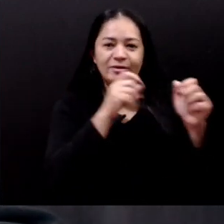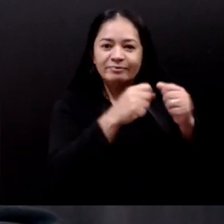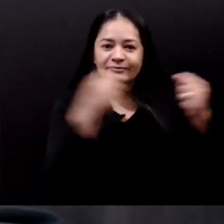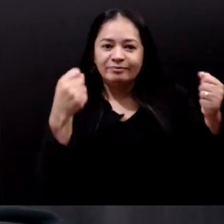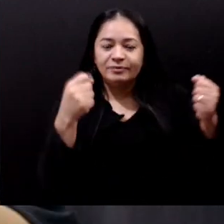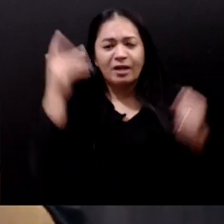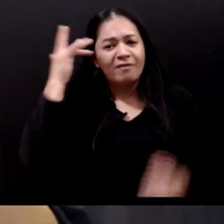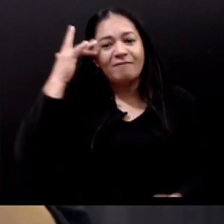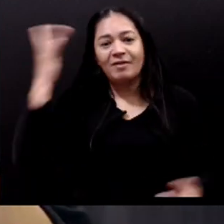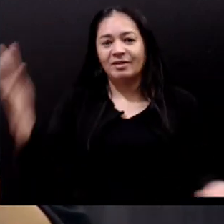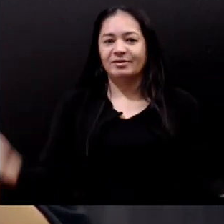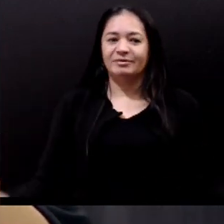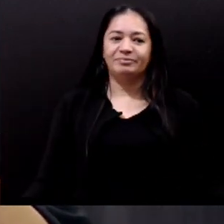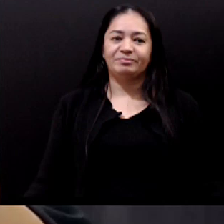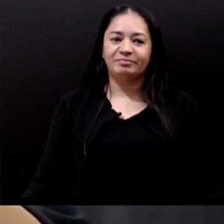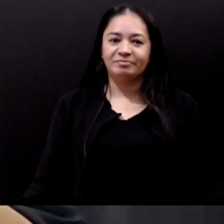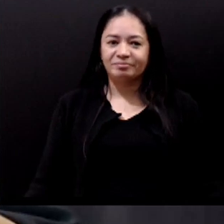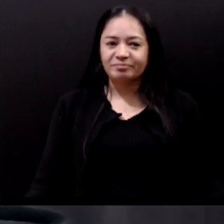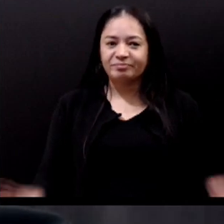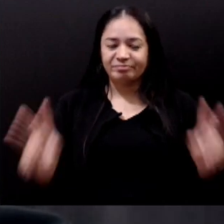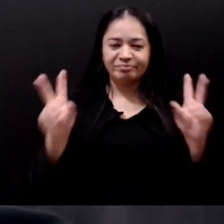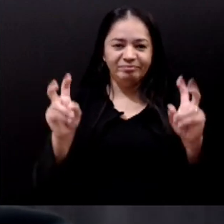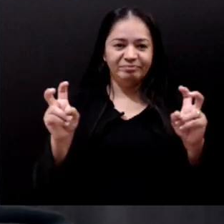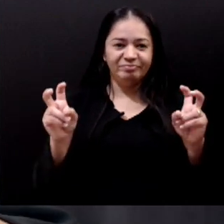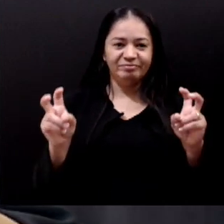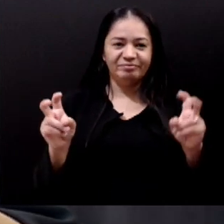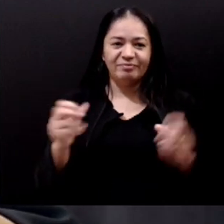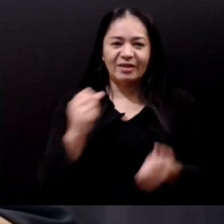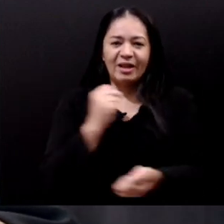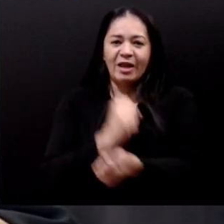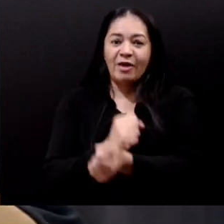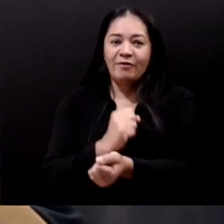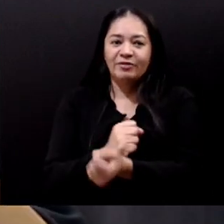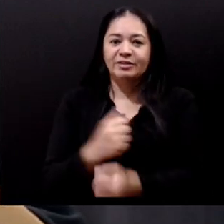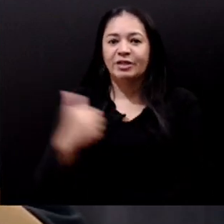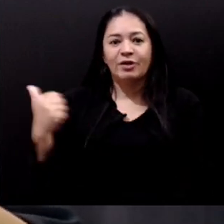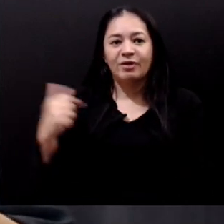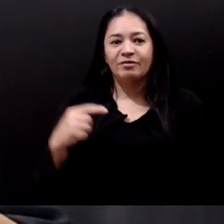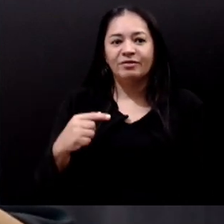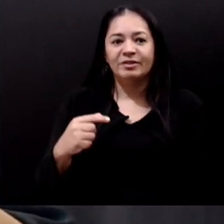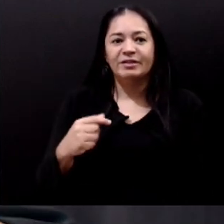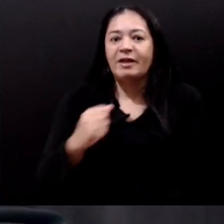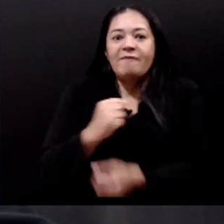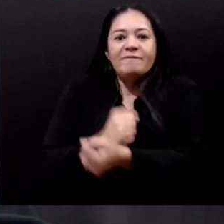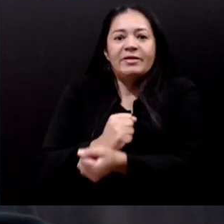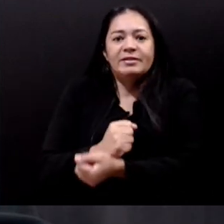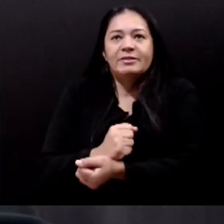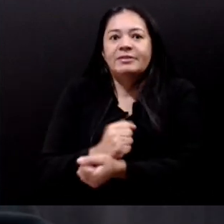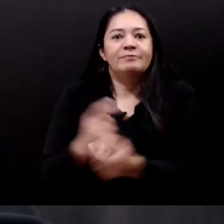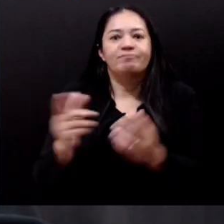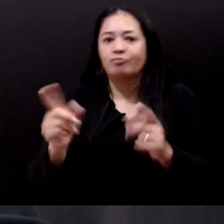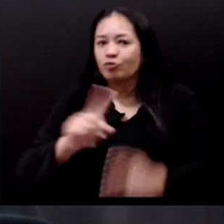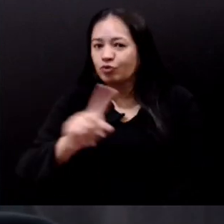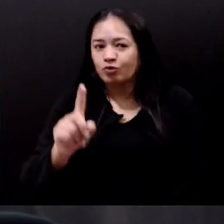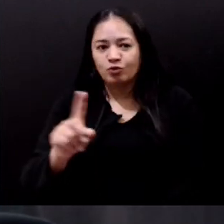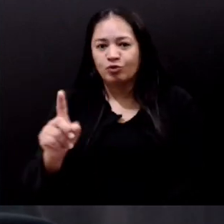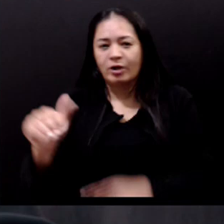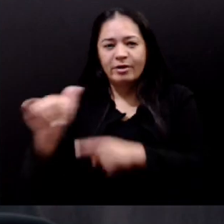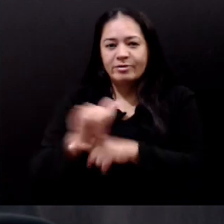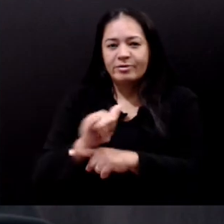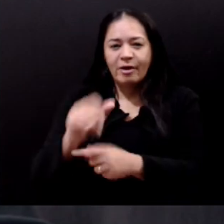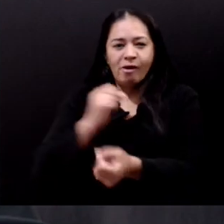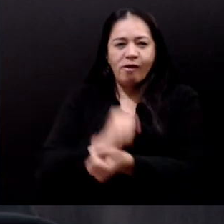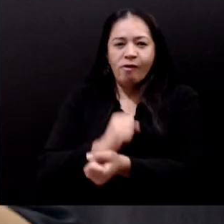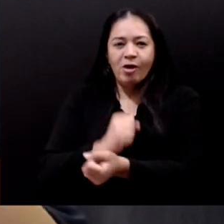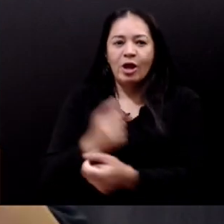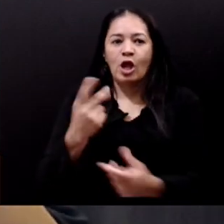né. E aí, falam que ele vicia, mas igual o Robson falou, não é que ele vicia, ele não tem um mecanismo igual o de